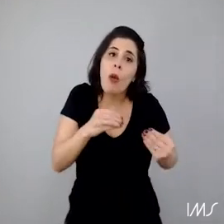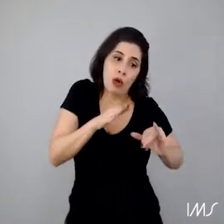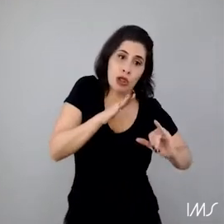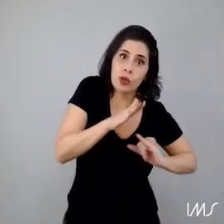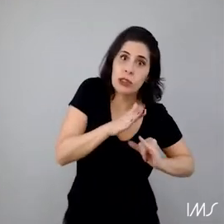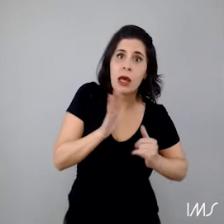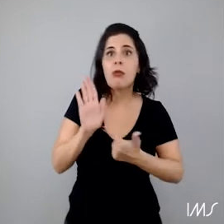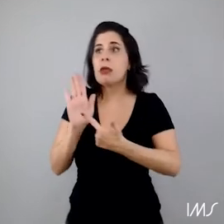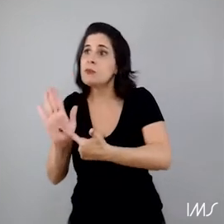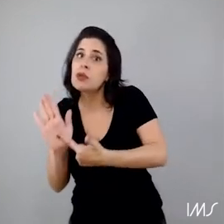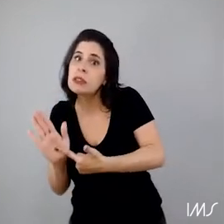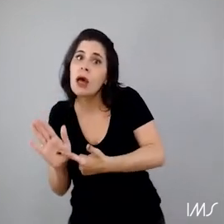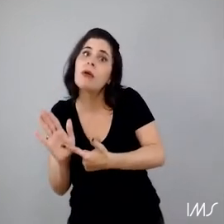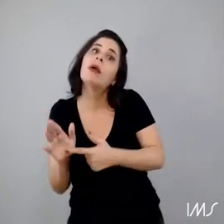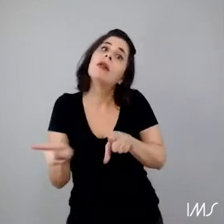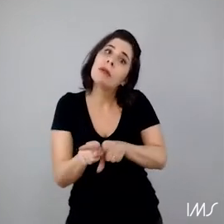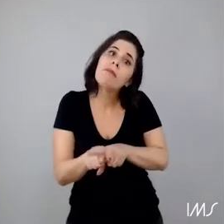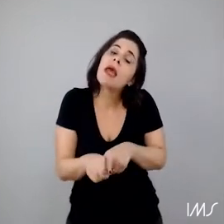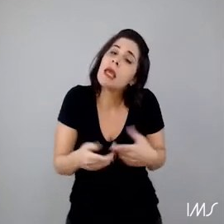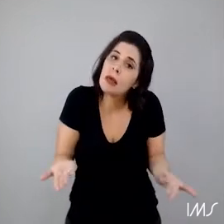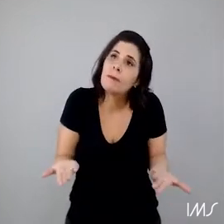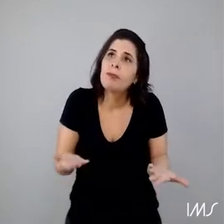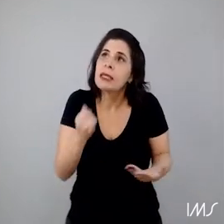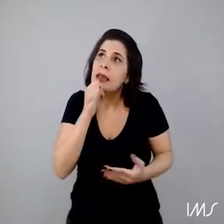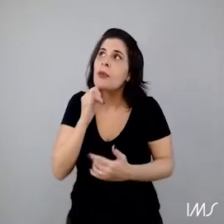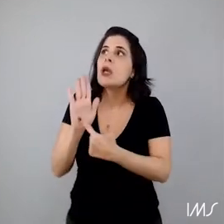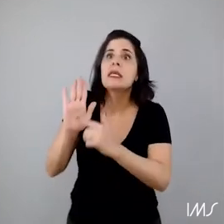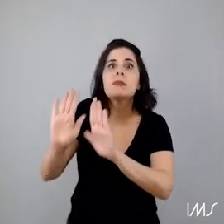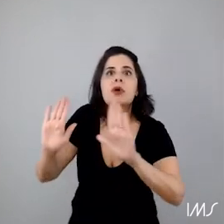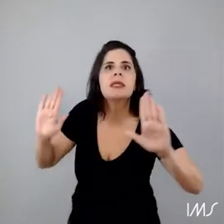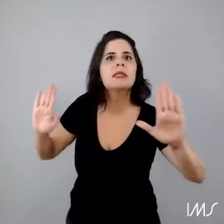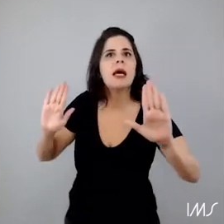institucionais, de espaços expositivos e institucionais